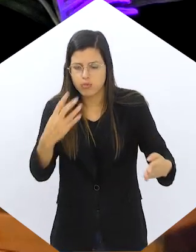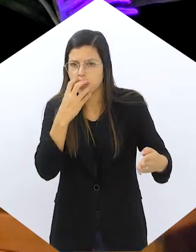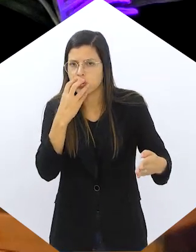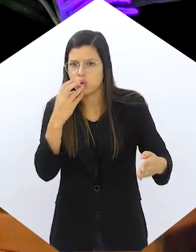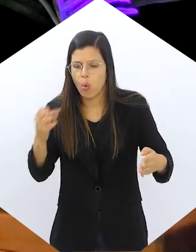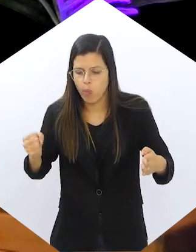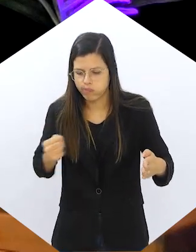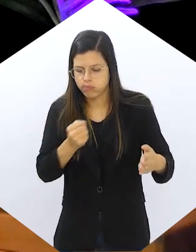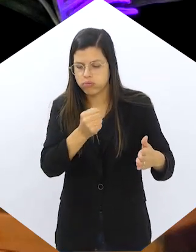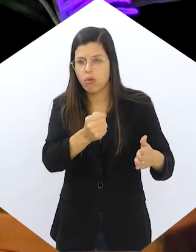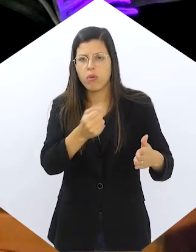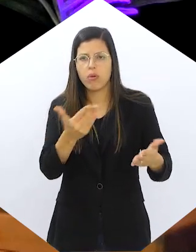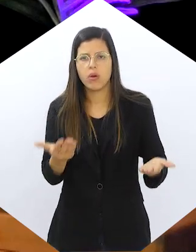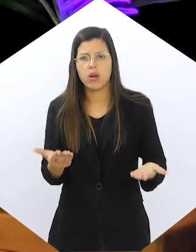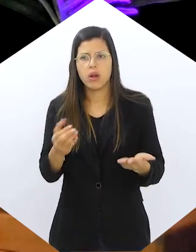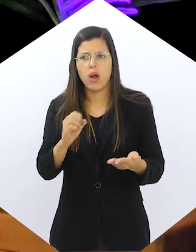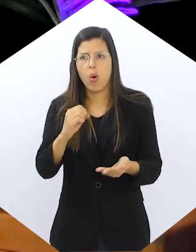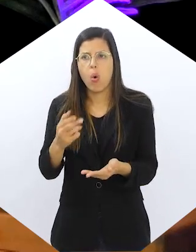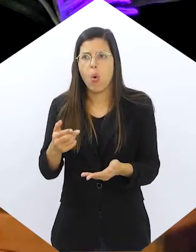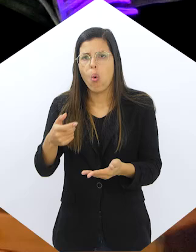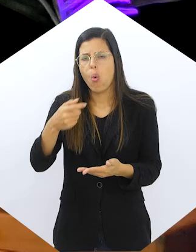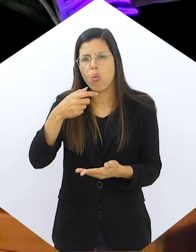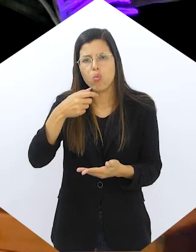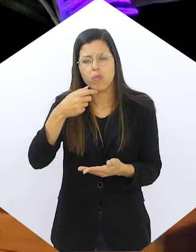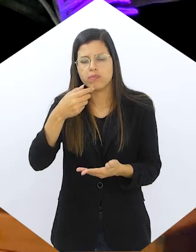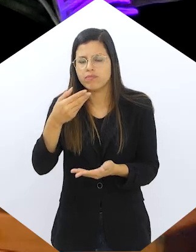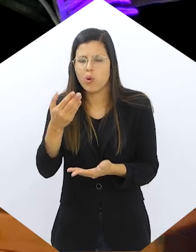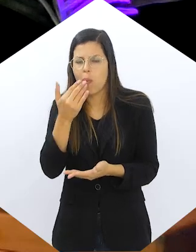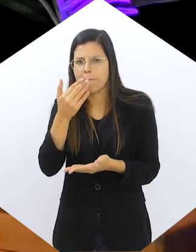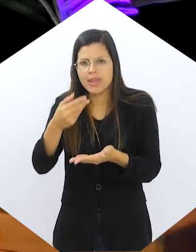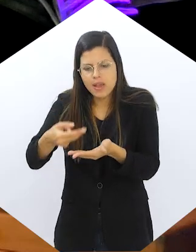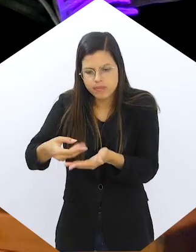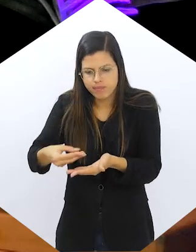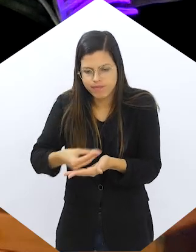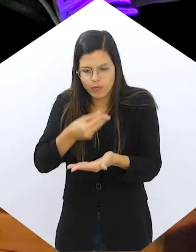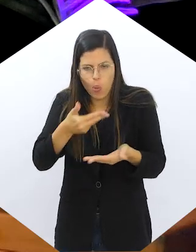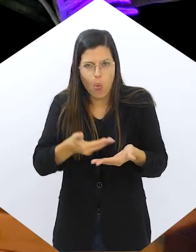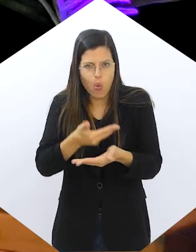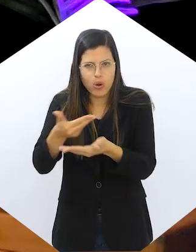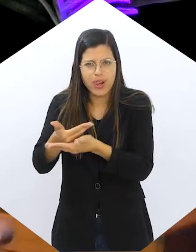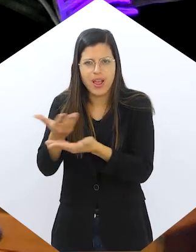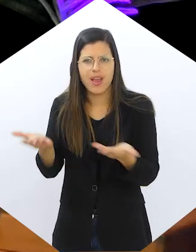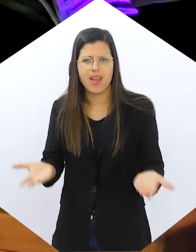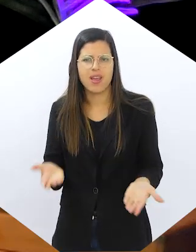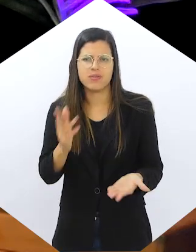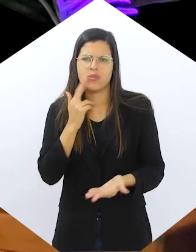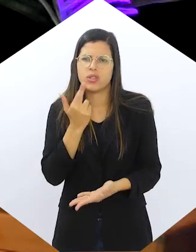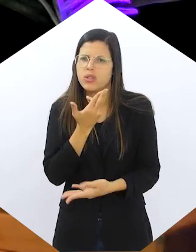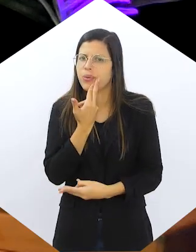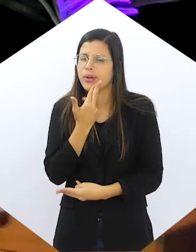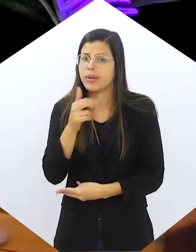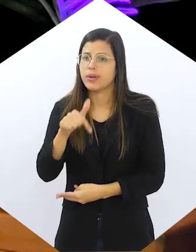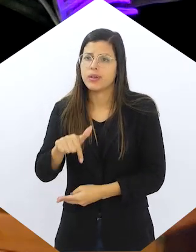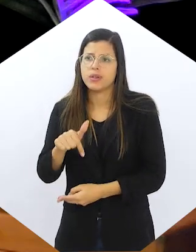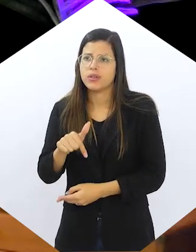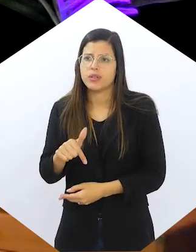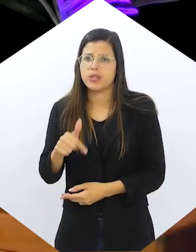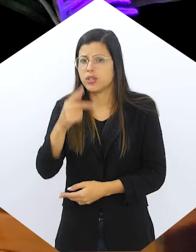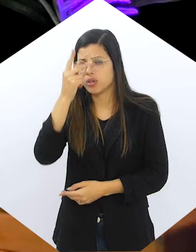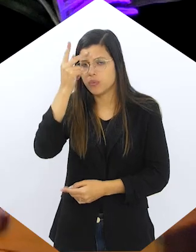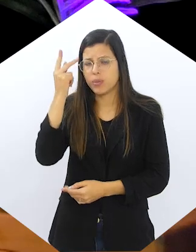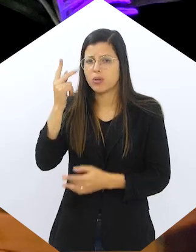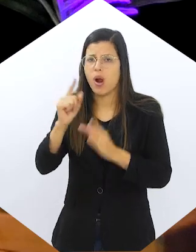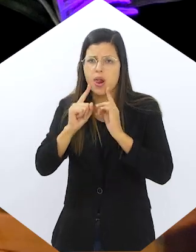quer dar a comida com o talher do restaurante, ou bota o cão em cima da cadeira, e muita gente